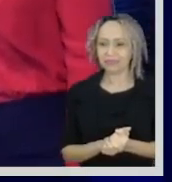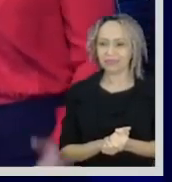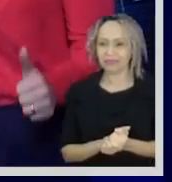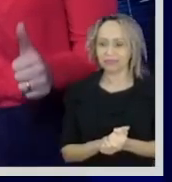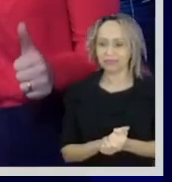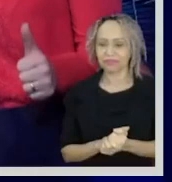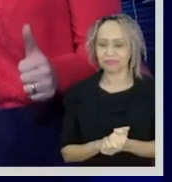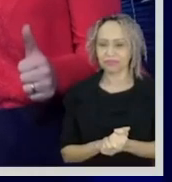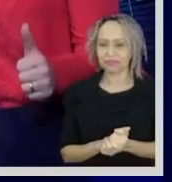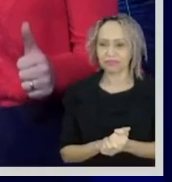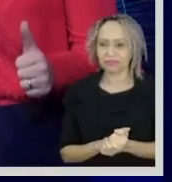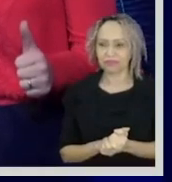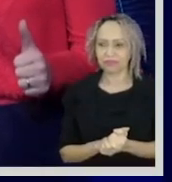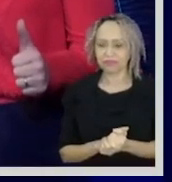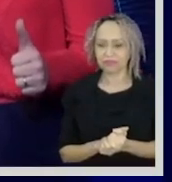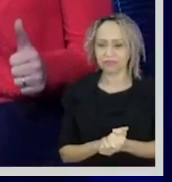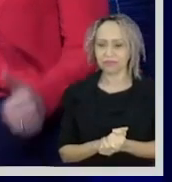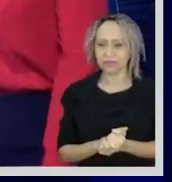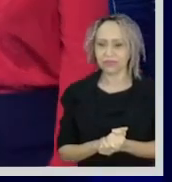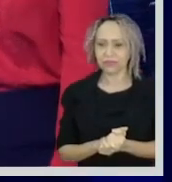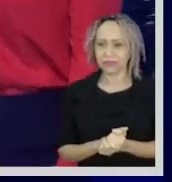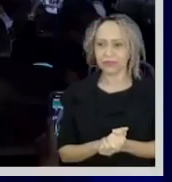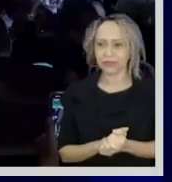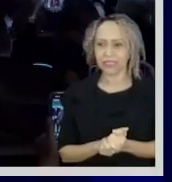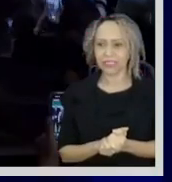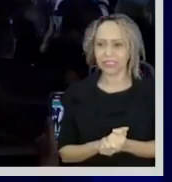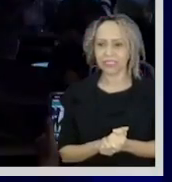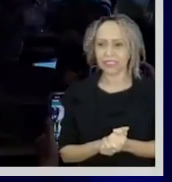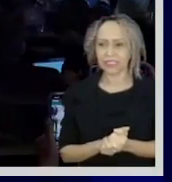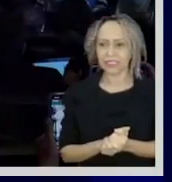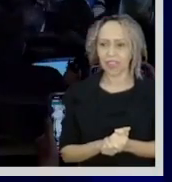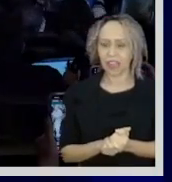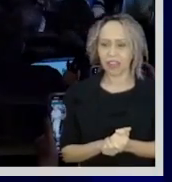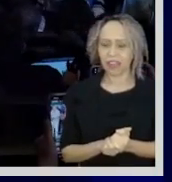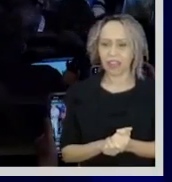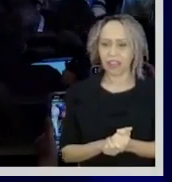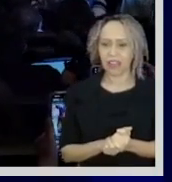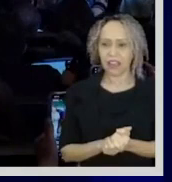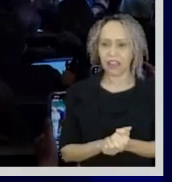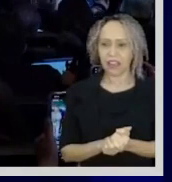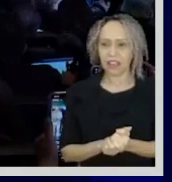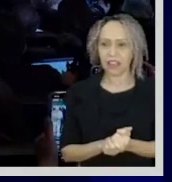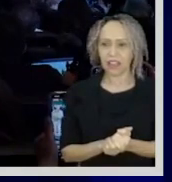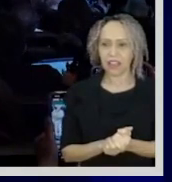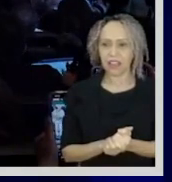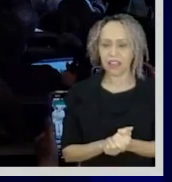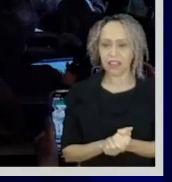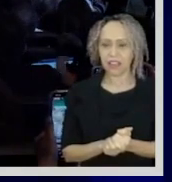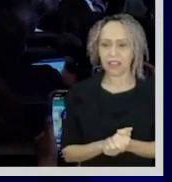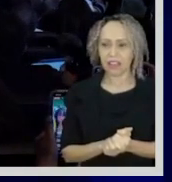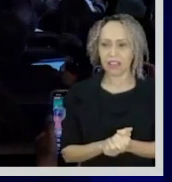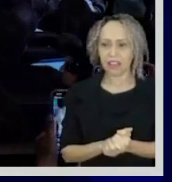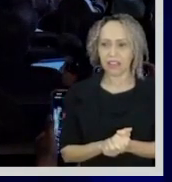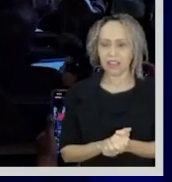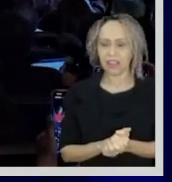união com alguma pessoa, você vai lá dar o primeiro pedaço de bolo pra ela. É assim que funciona. Mas, tem sempre aquele gulosão que fica ali na